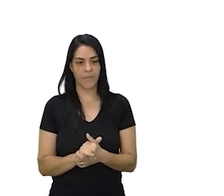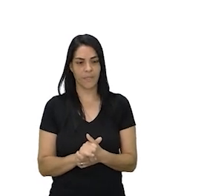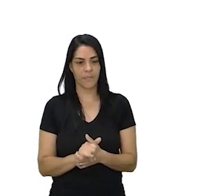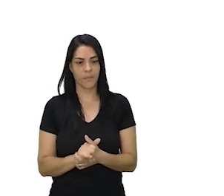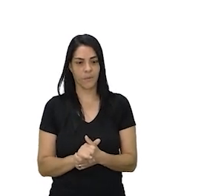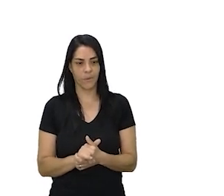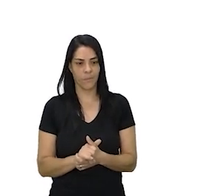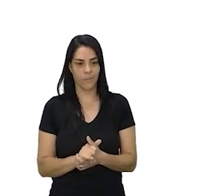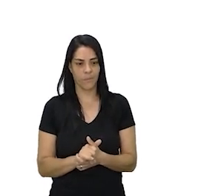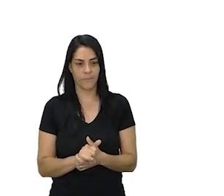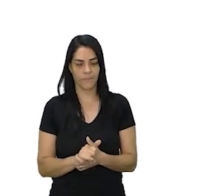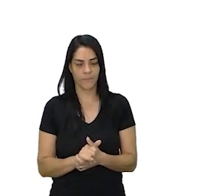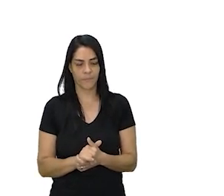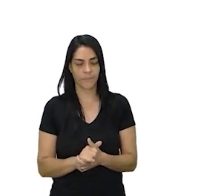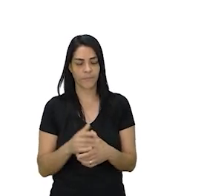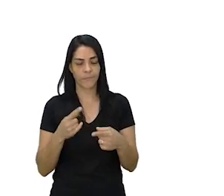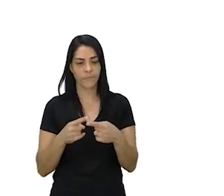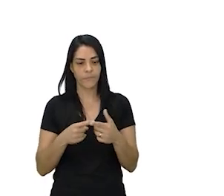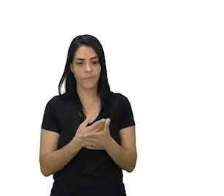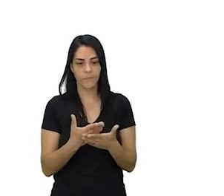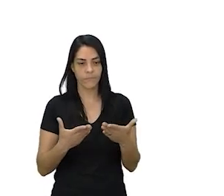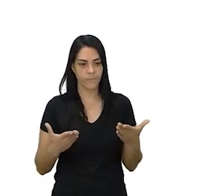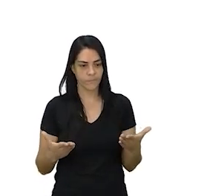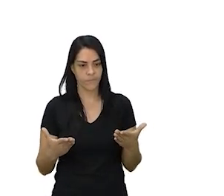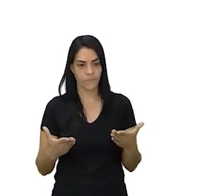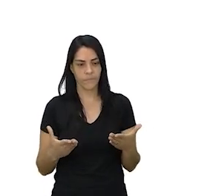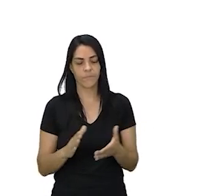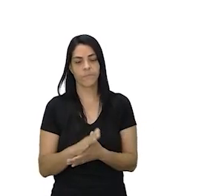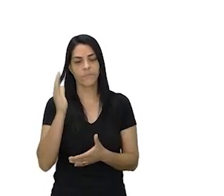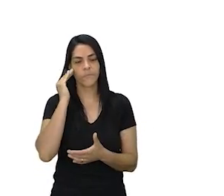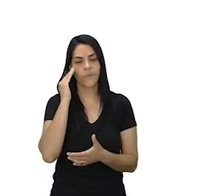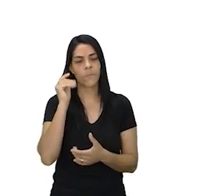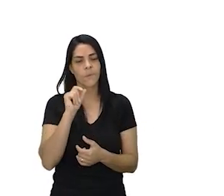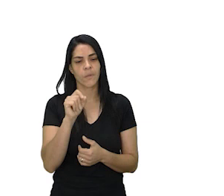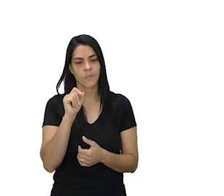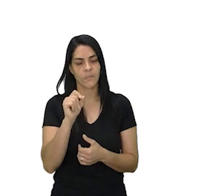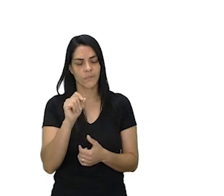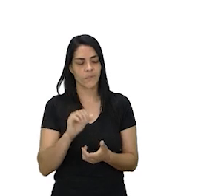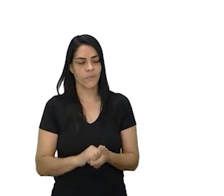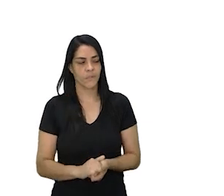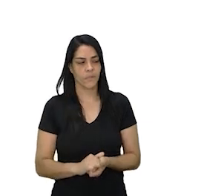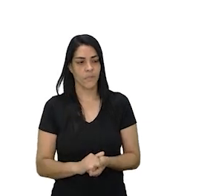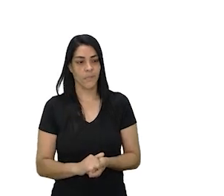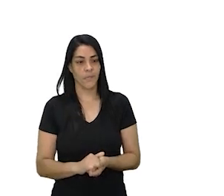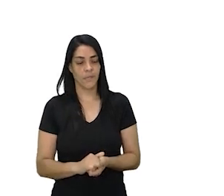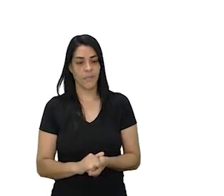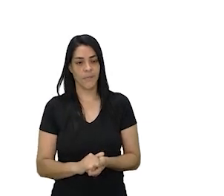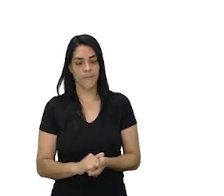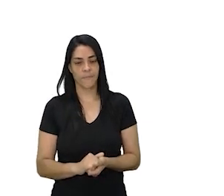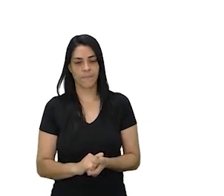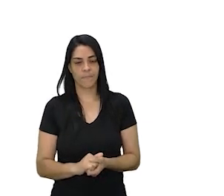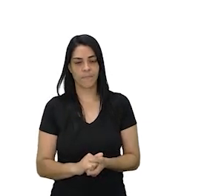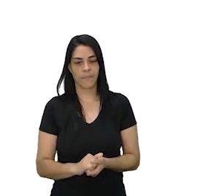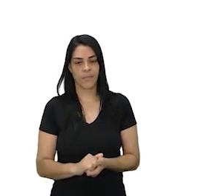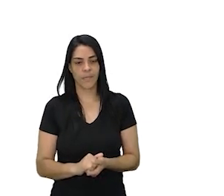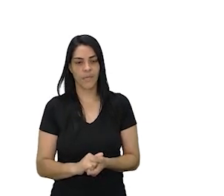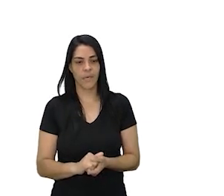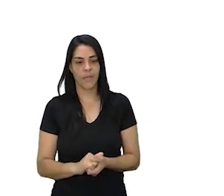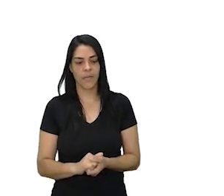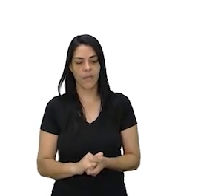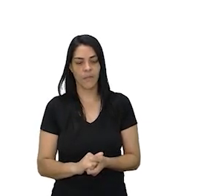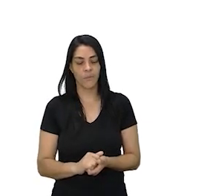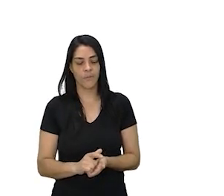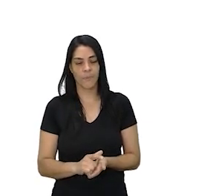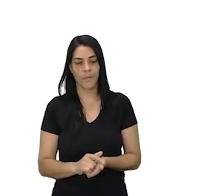ano. Porque, no fundo, a gente vai levar sempre em consideração justamente a leitura desses elementos para que